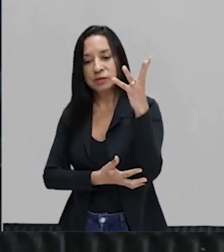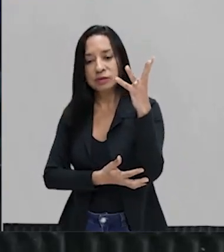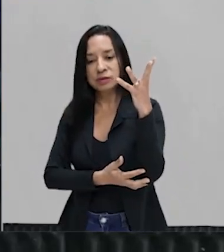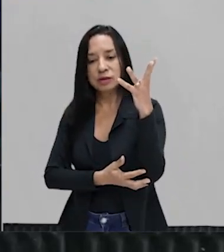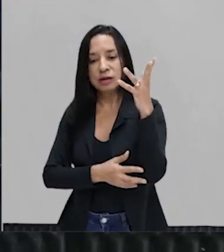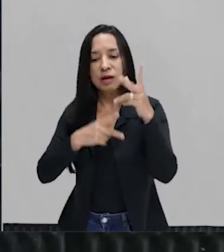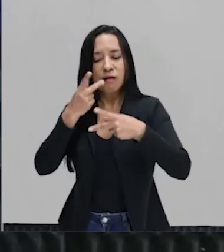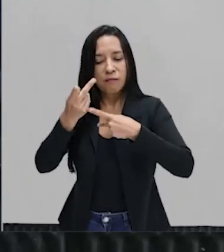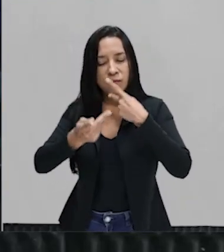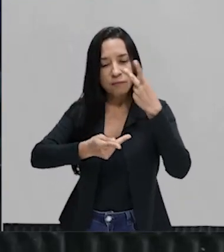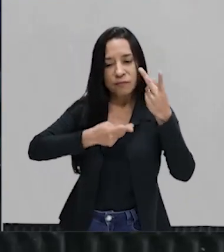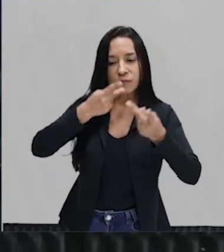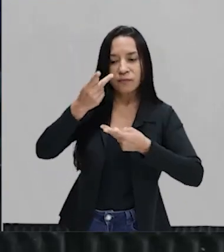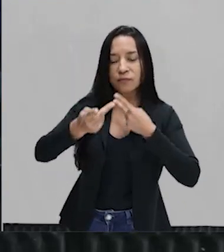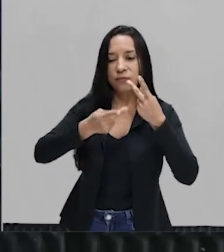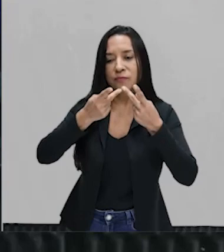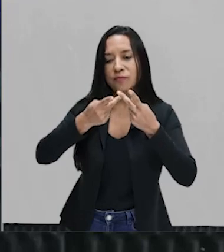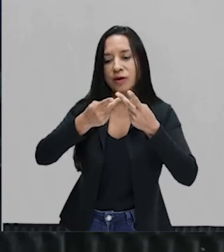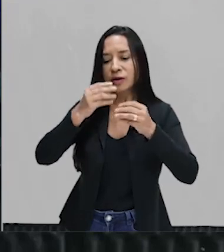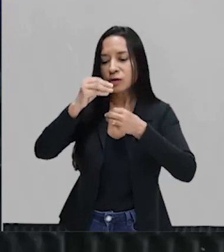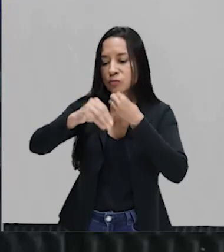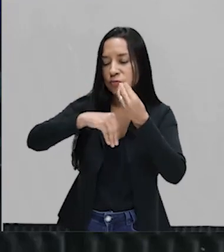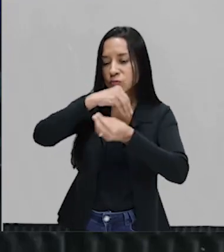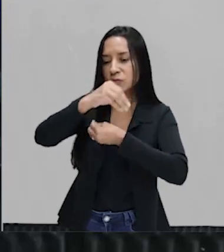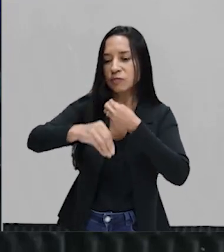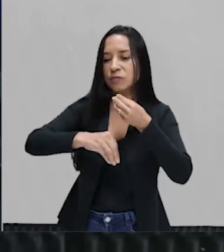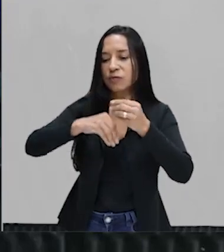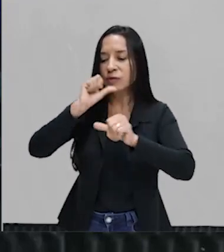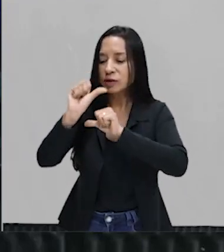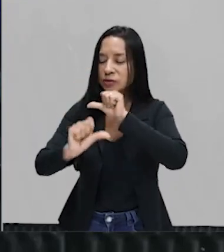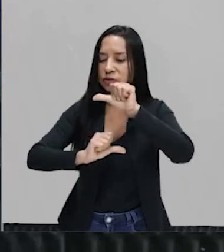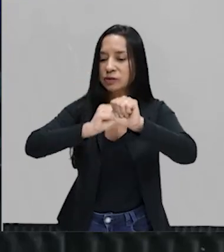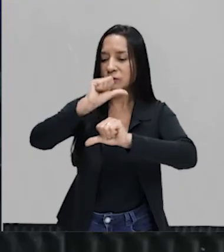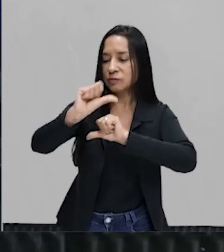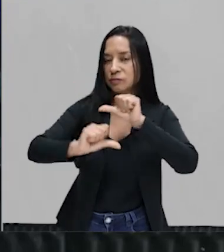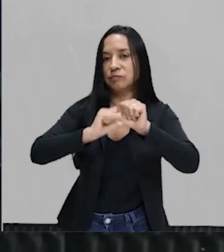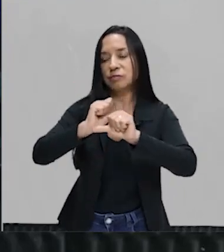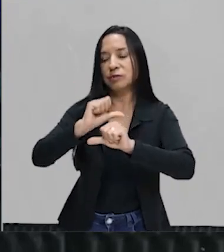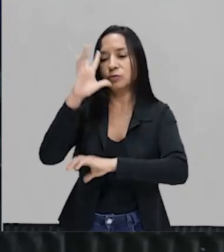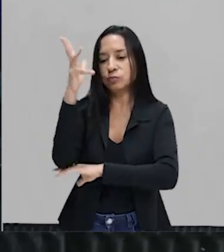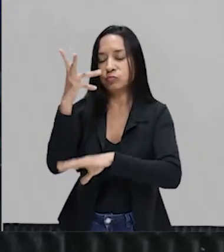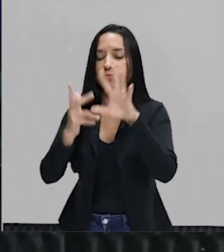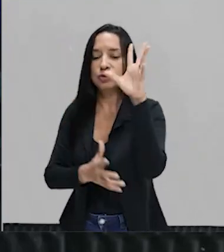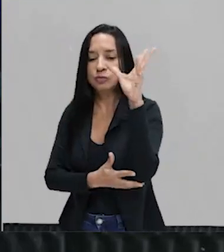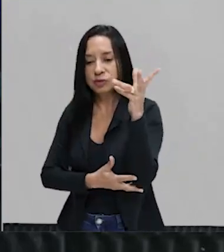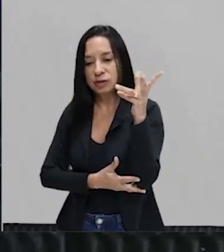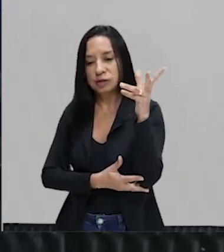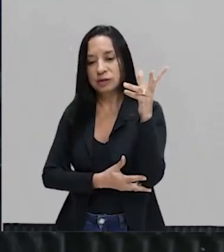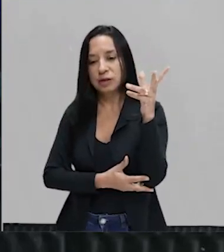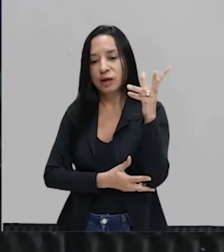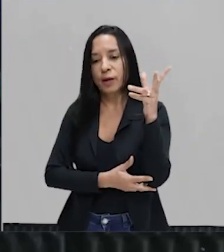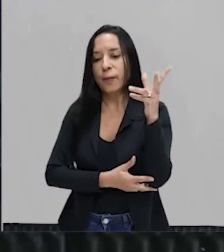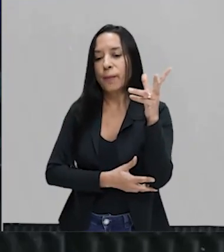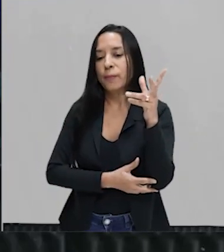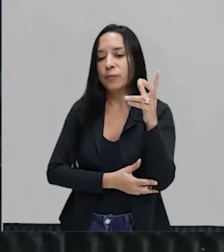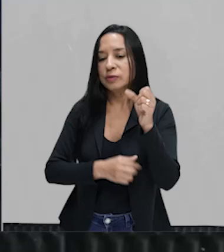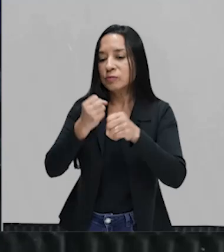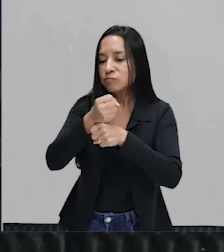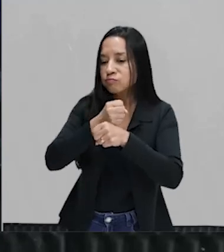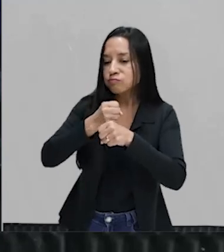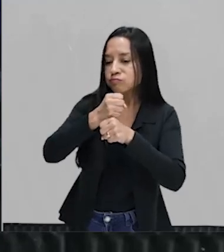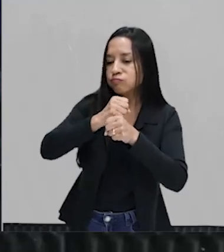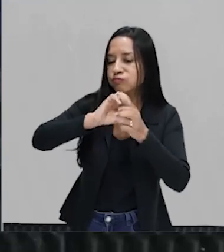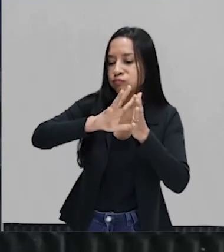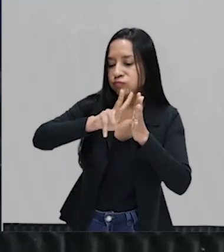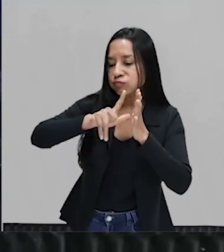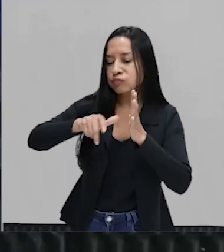naturais. É o tempo que vai falar, por exemplo, das estações do ano. É o tempo que fala do período de seca,